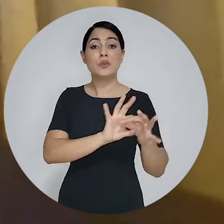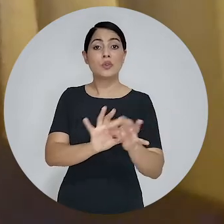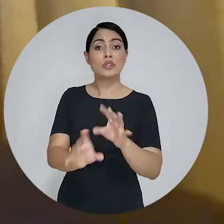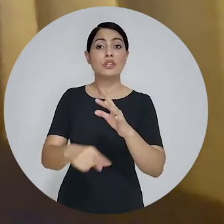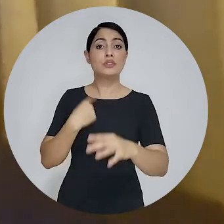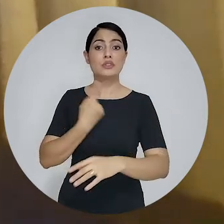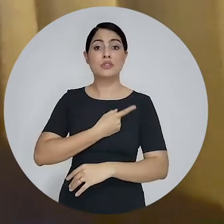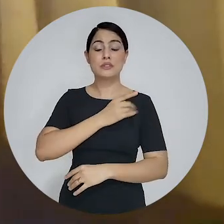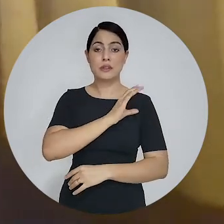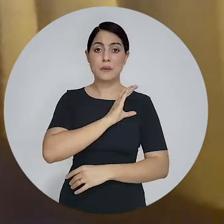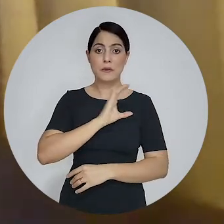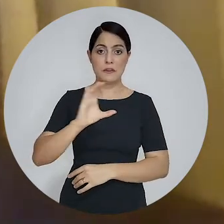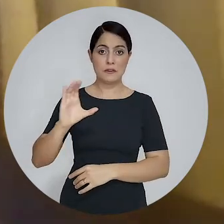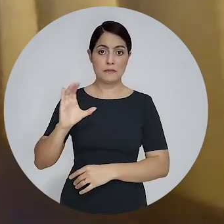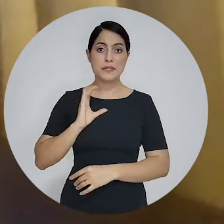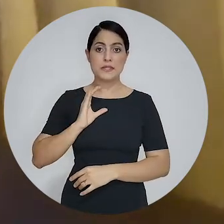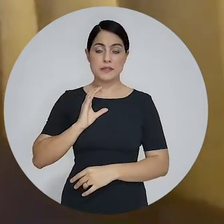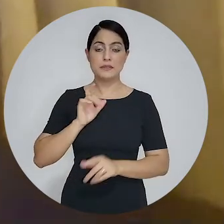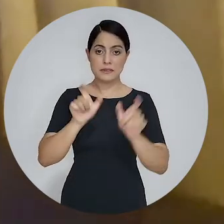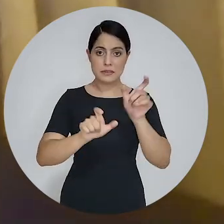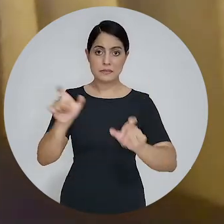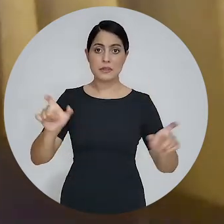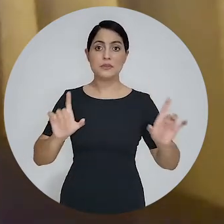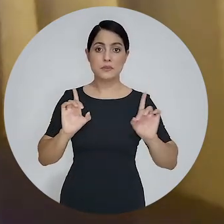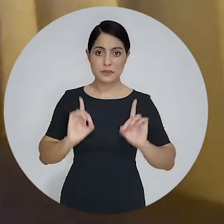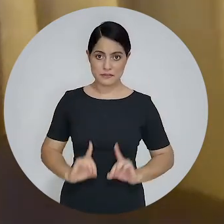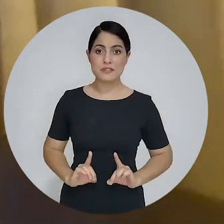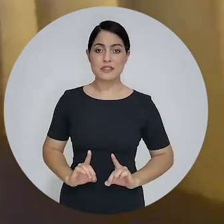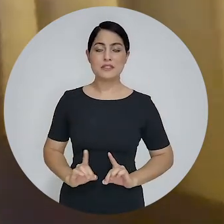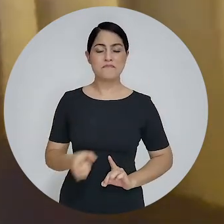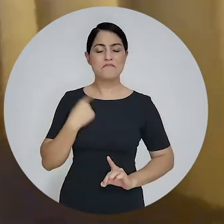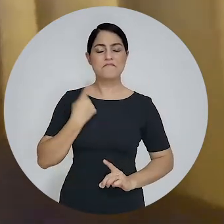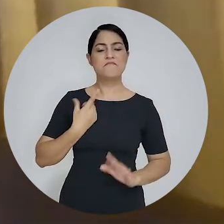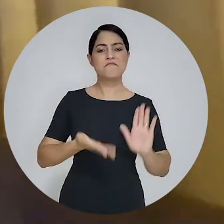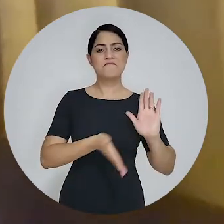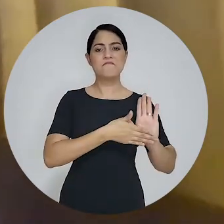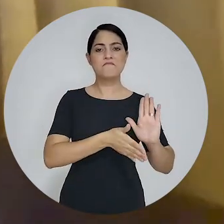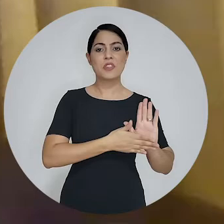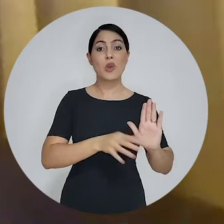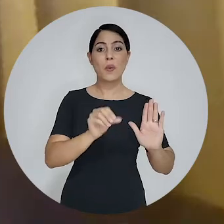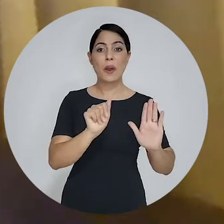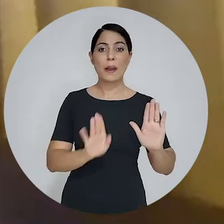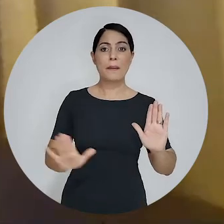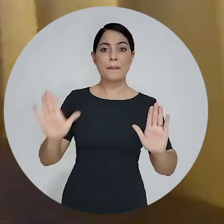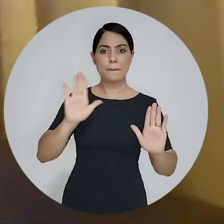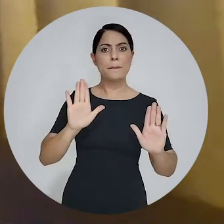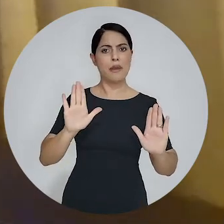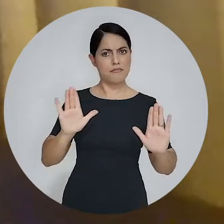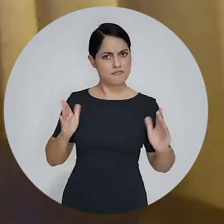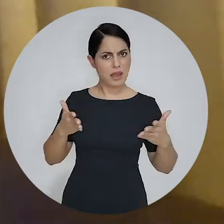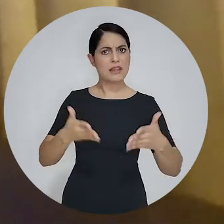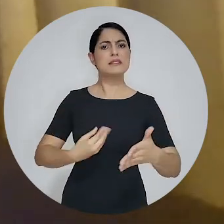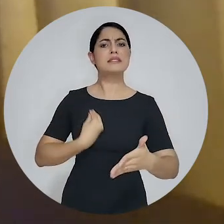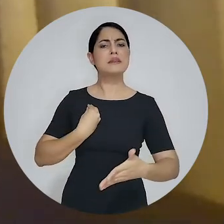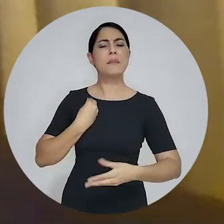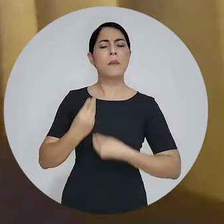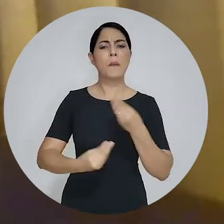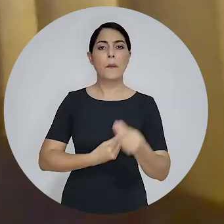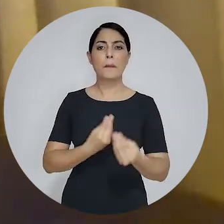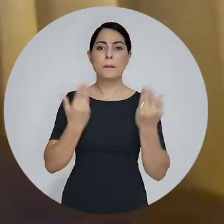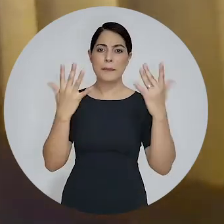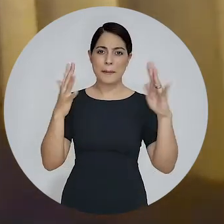isso é que a Comissão Nacional dos Direitos da Pessoa com Deficiência propôs, e a OAB Nacional também participa